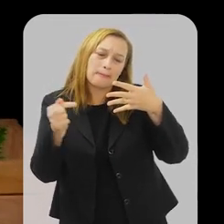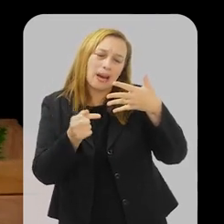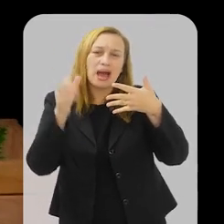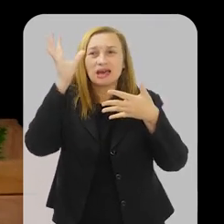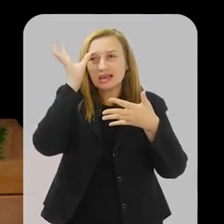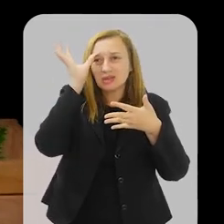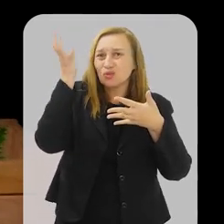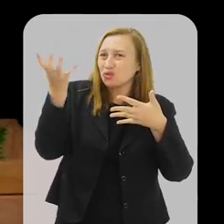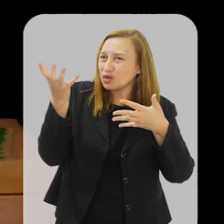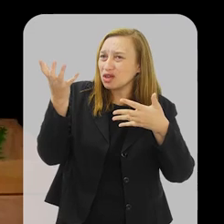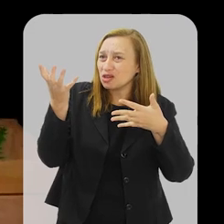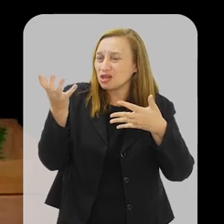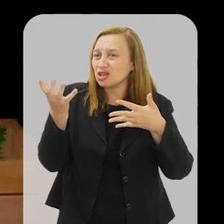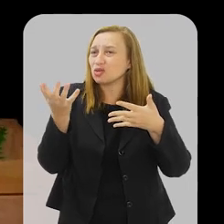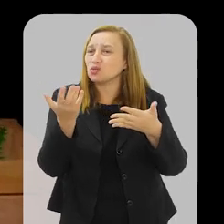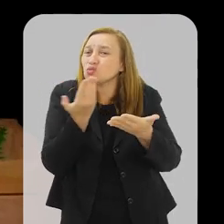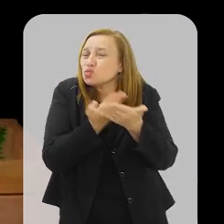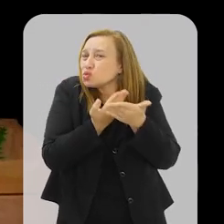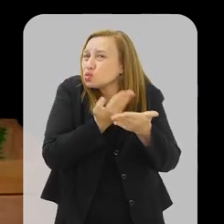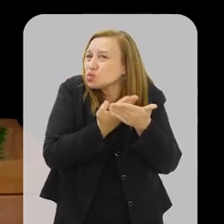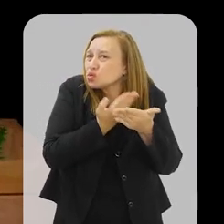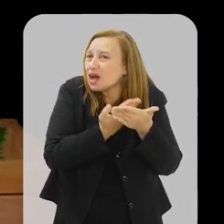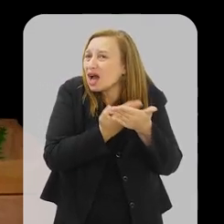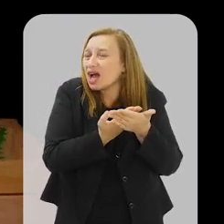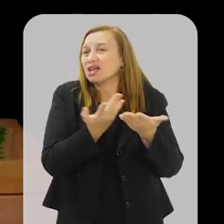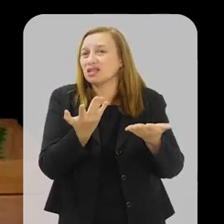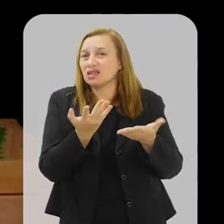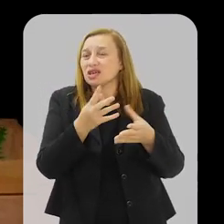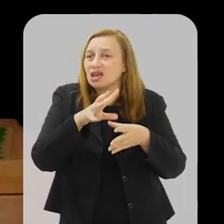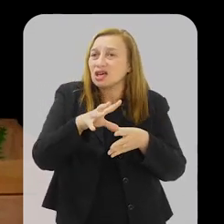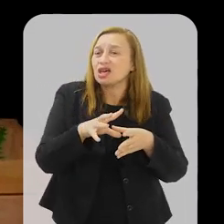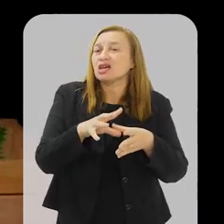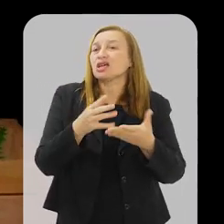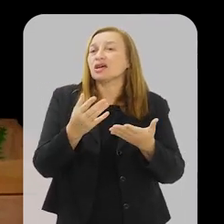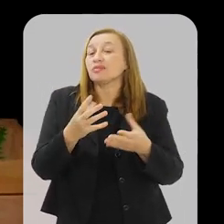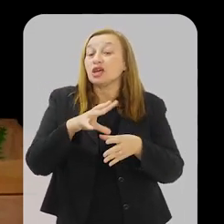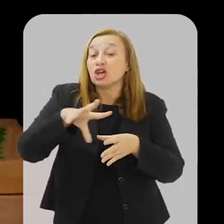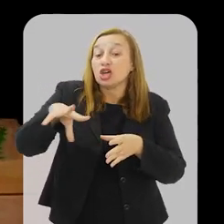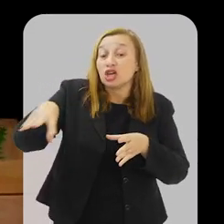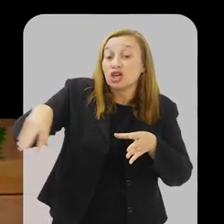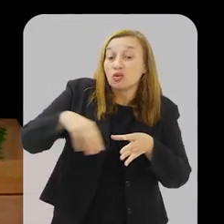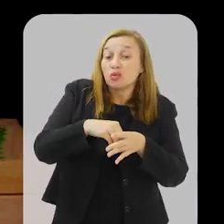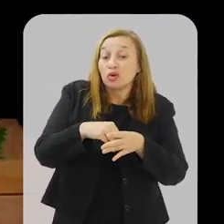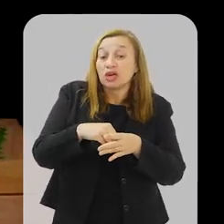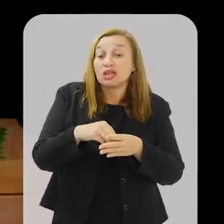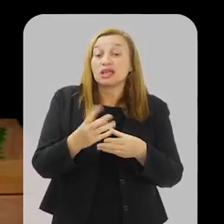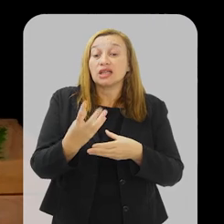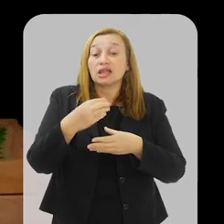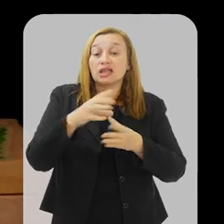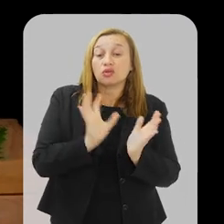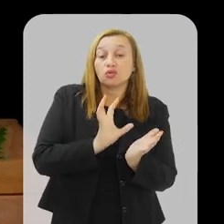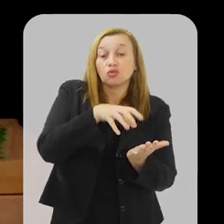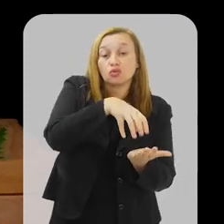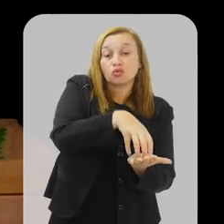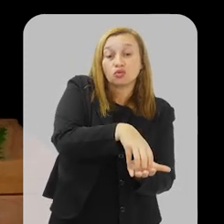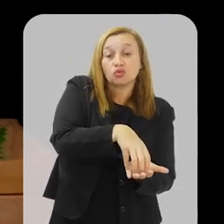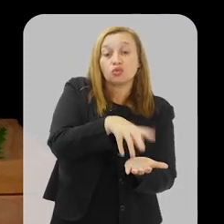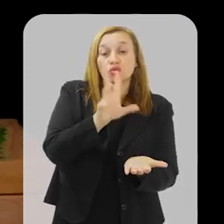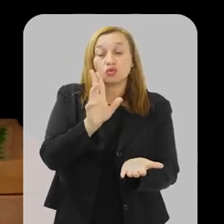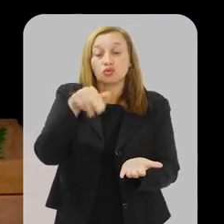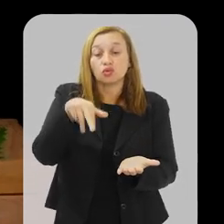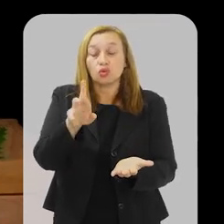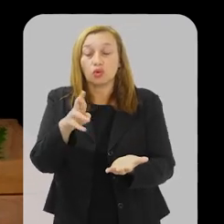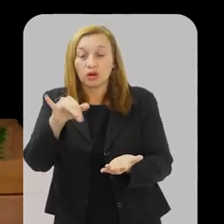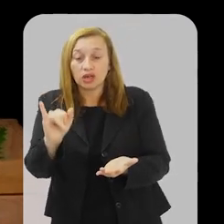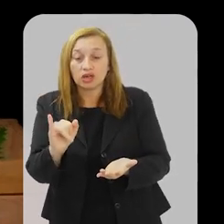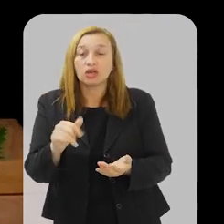serem eh pautados muitas questões a serem eh colocadas eh dentro do Nuri e